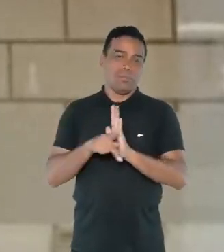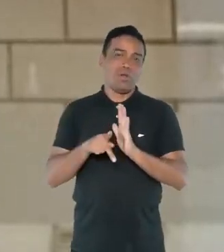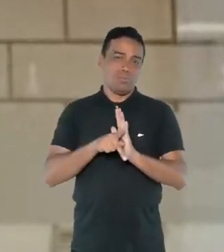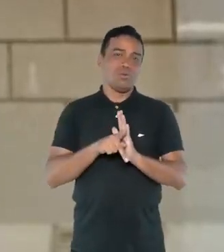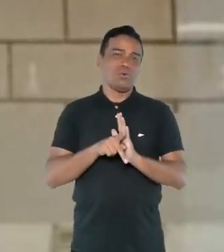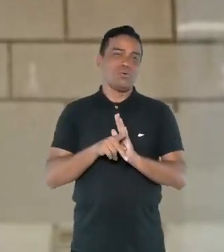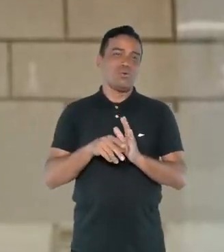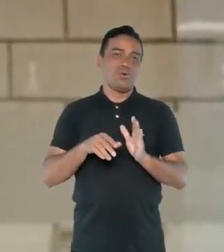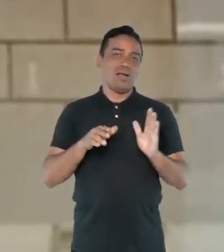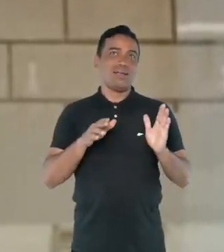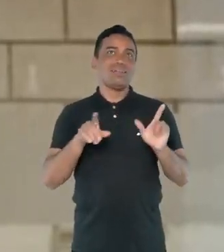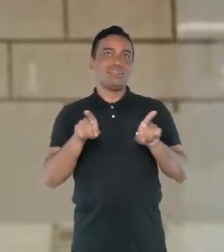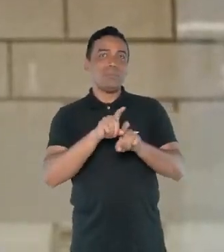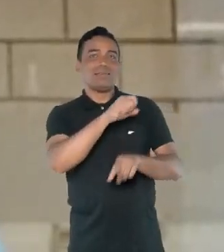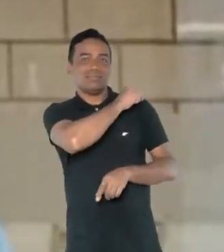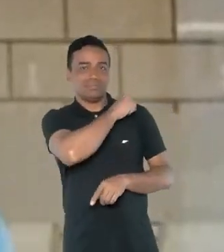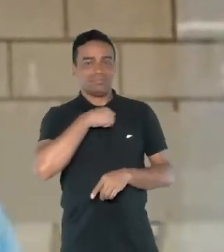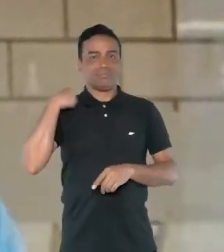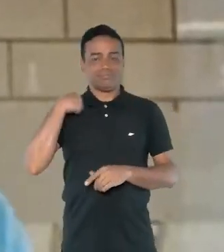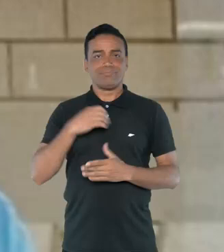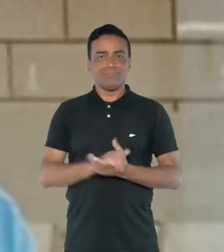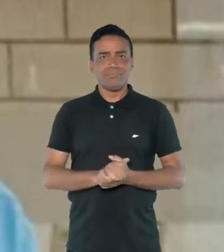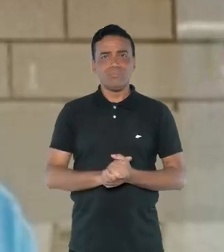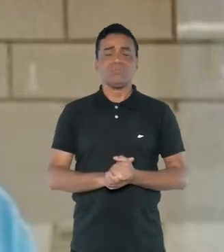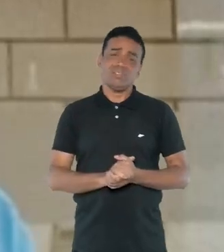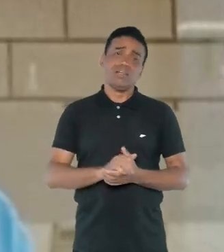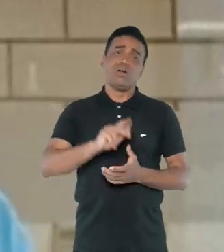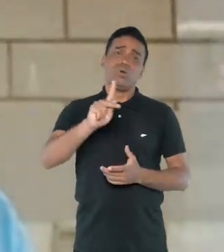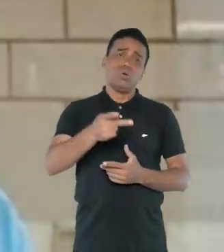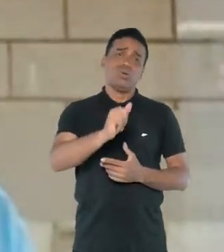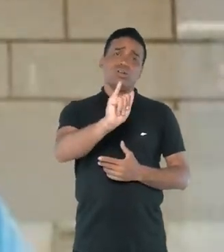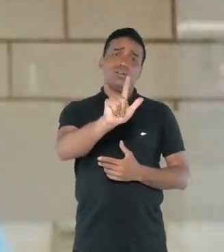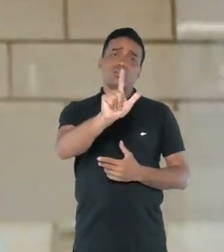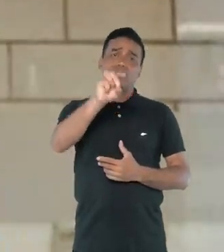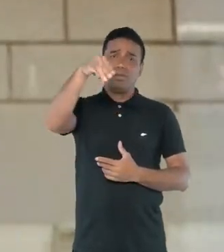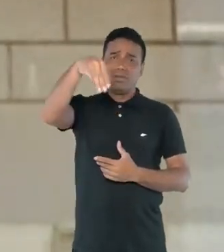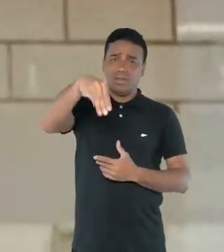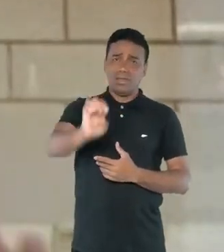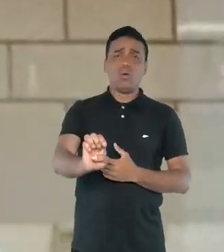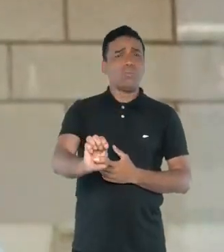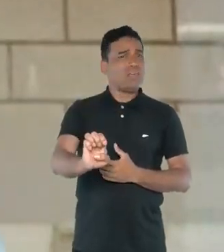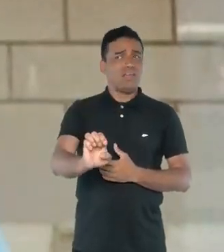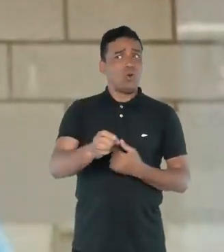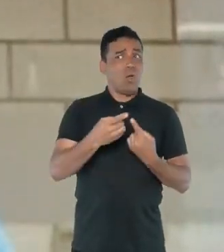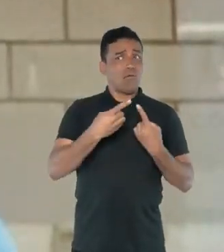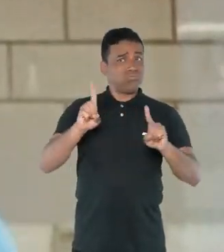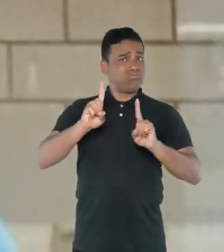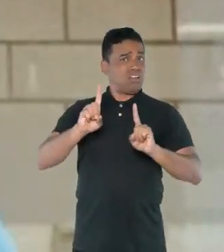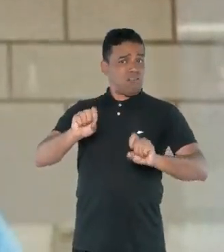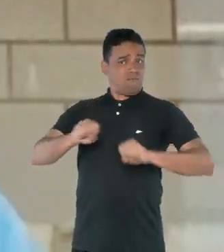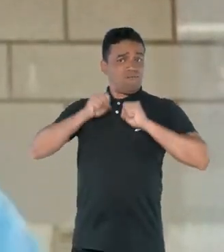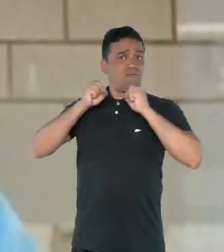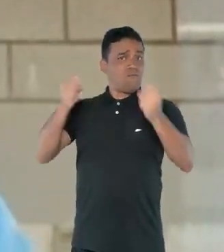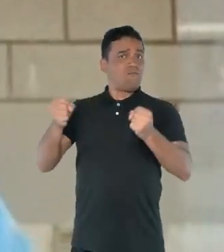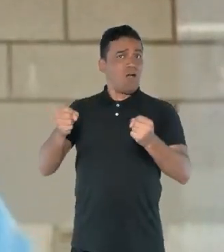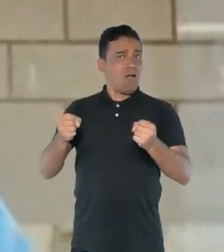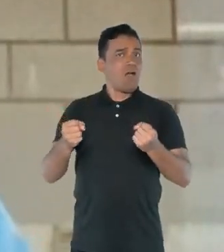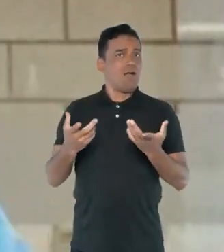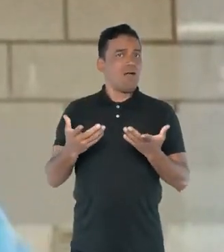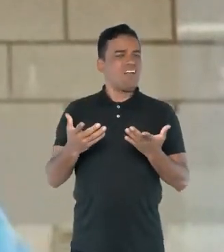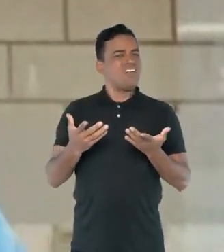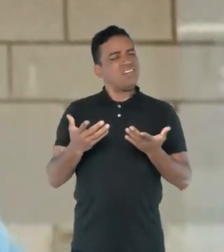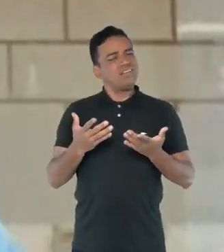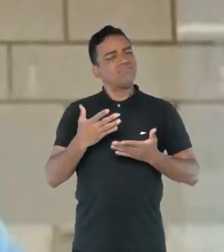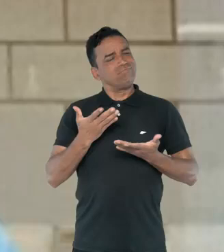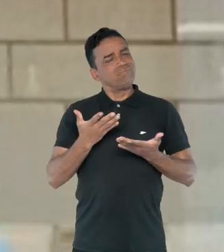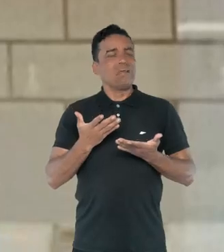Sócrates. O Hume, ele não é tão furioso como o Nietzsche, digamos assim, que ele é um pouco, ou bem mais